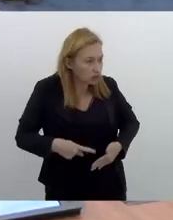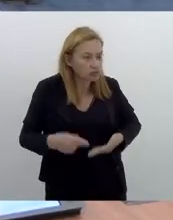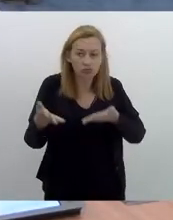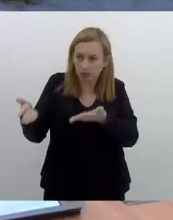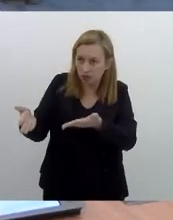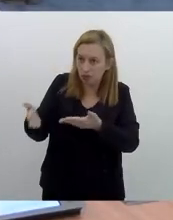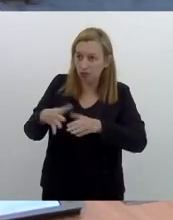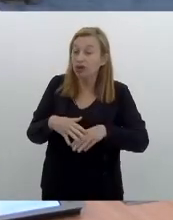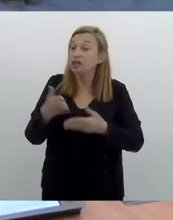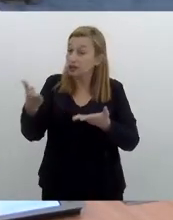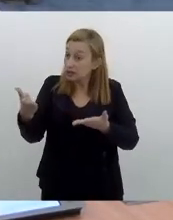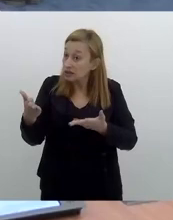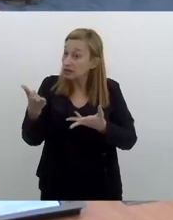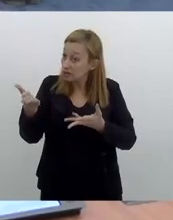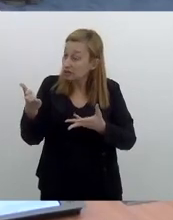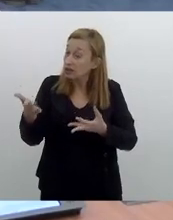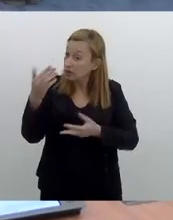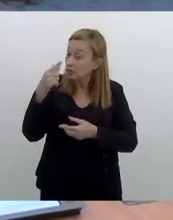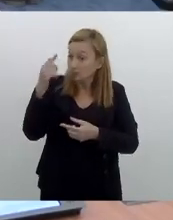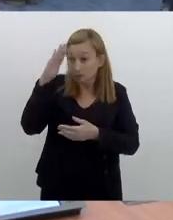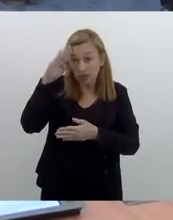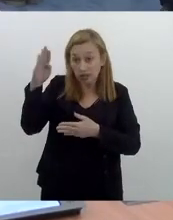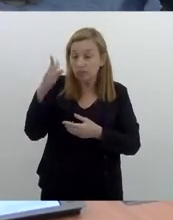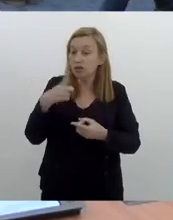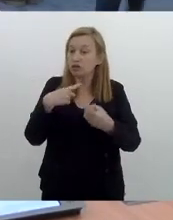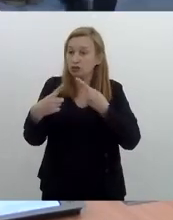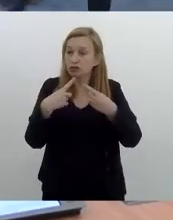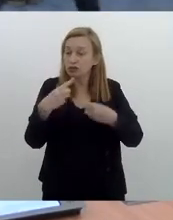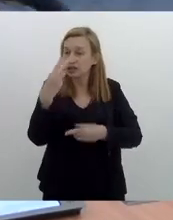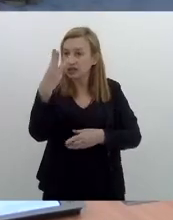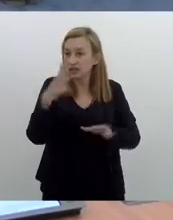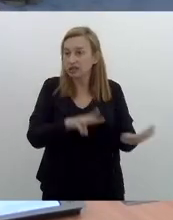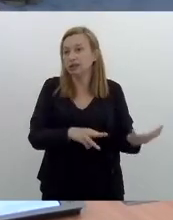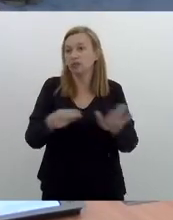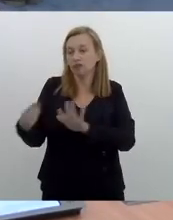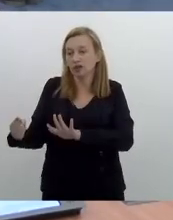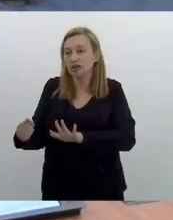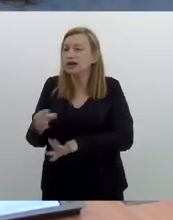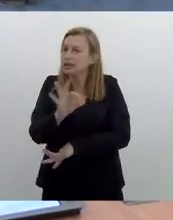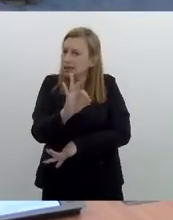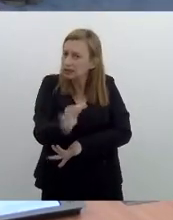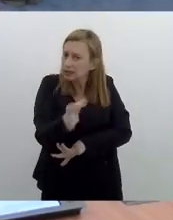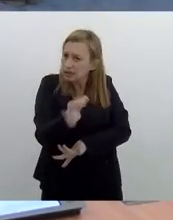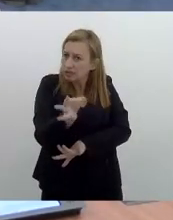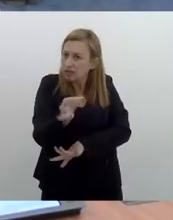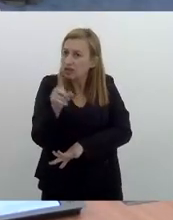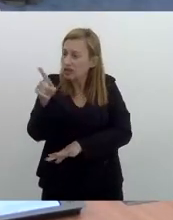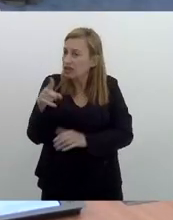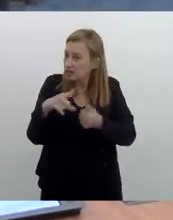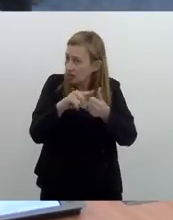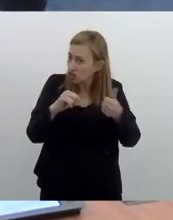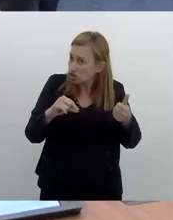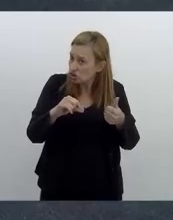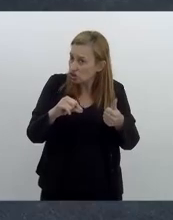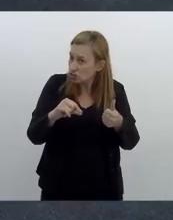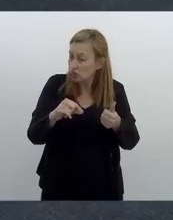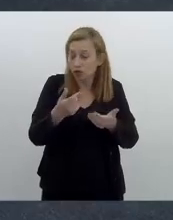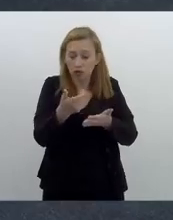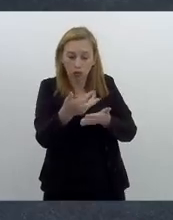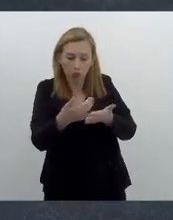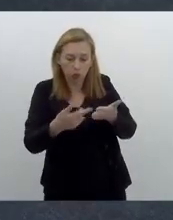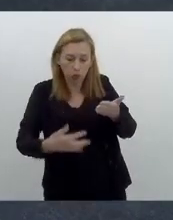favor Esse é o essencial Do nosso debate Que estamos travando Aqui há 3 semanas Porque de fato Esse artigo Lista